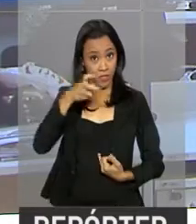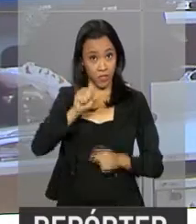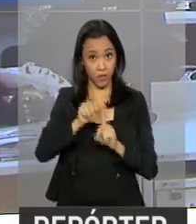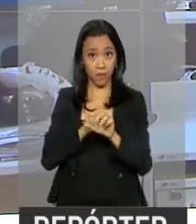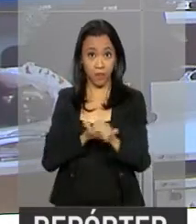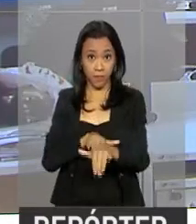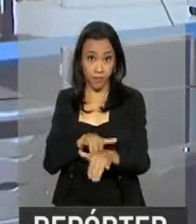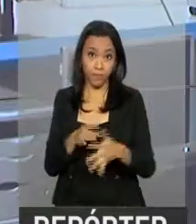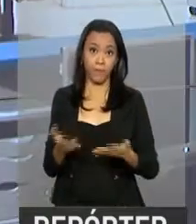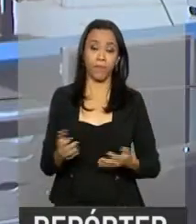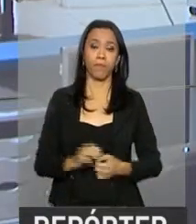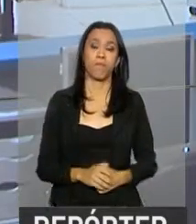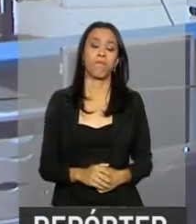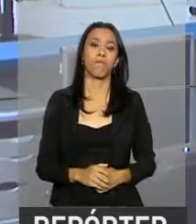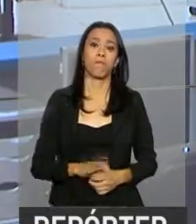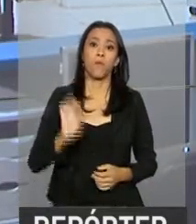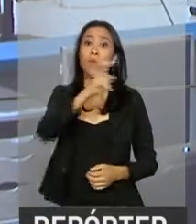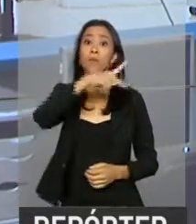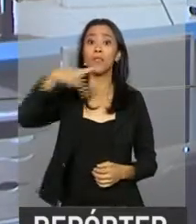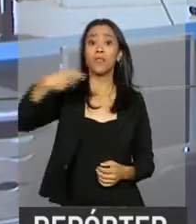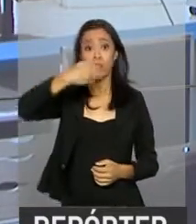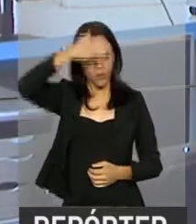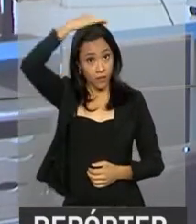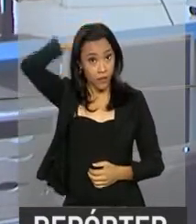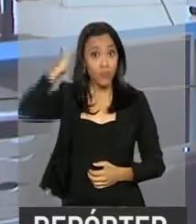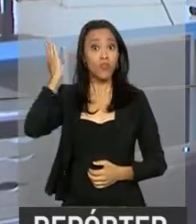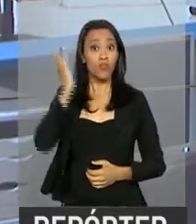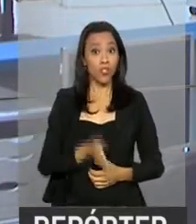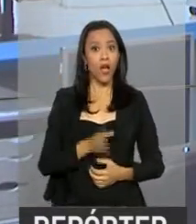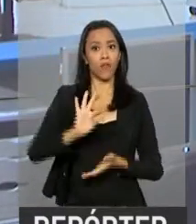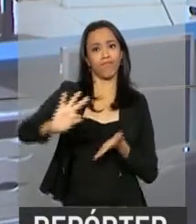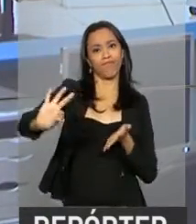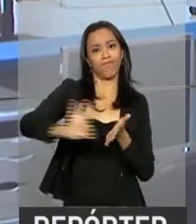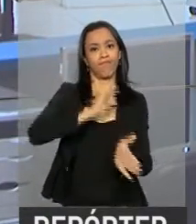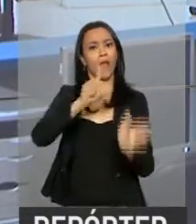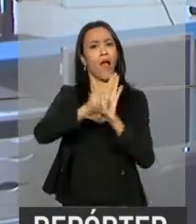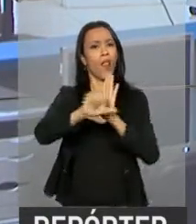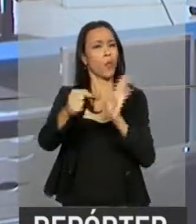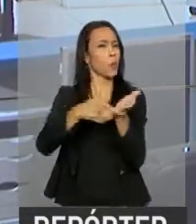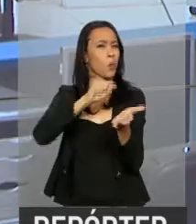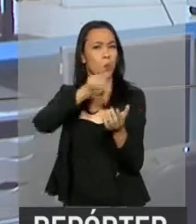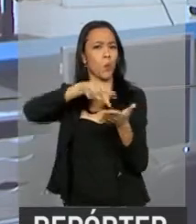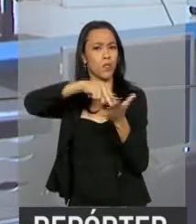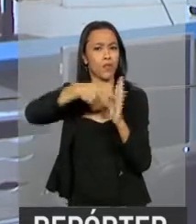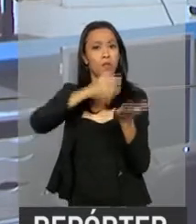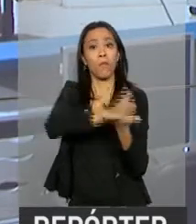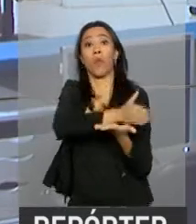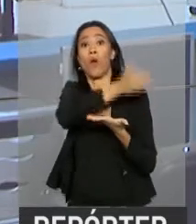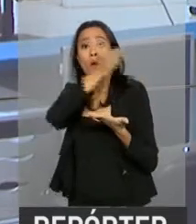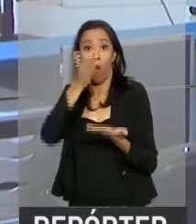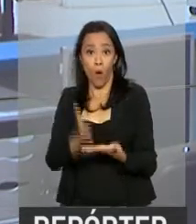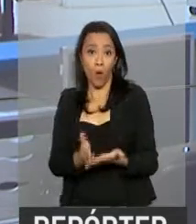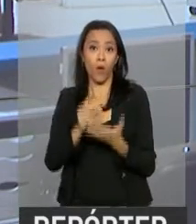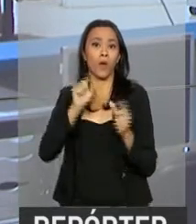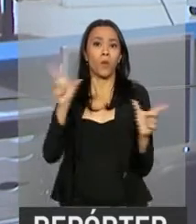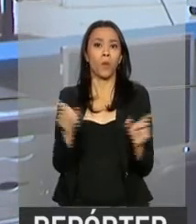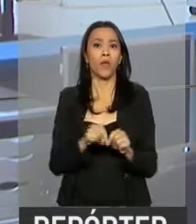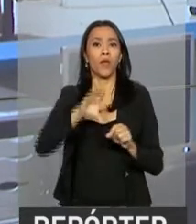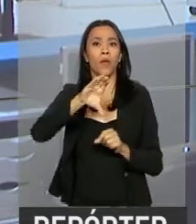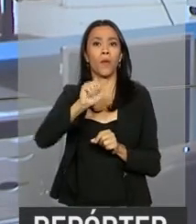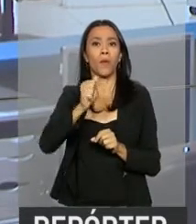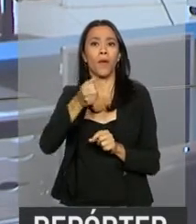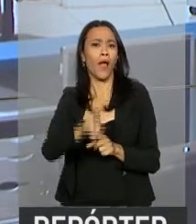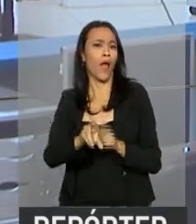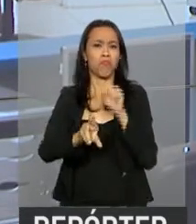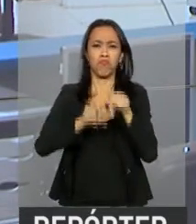de setembro. O presidente Michel Temer sancionou a lei que prorroga o registro no Cadastro Rural Ambiental, o CAR. O prazo para